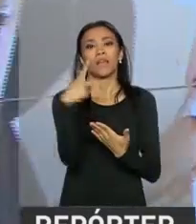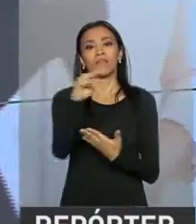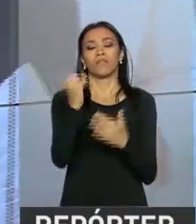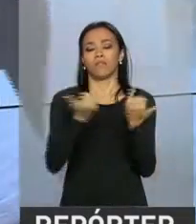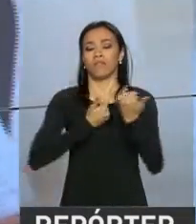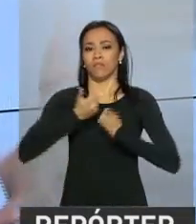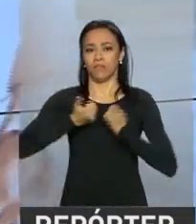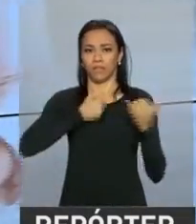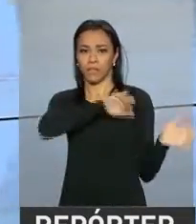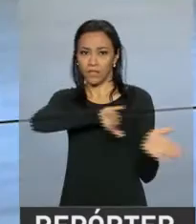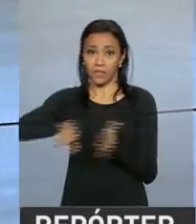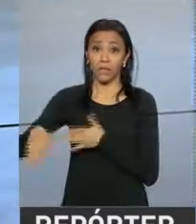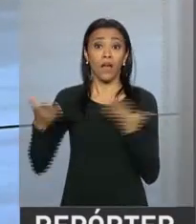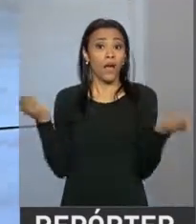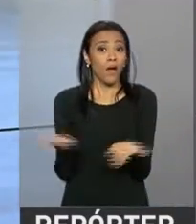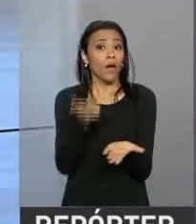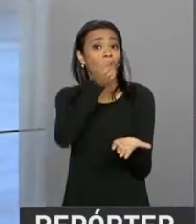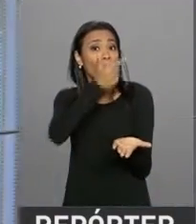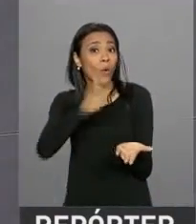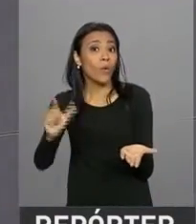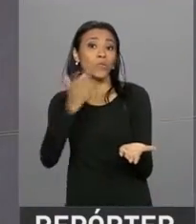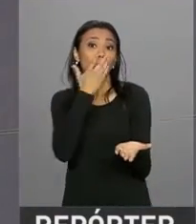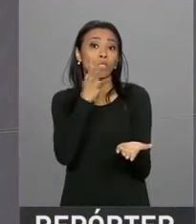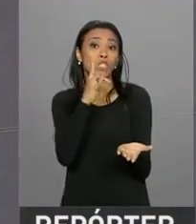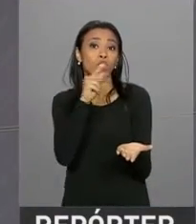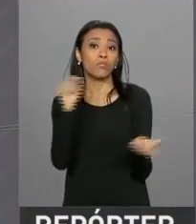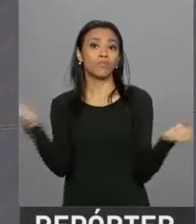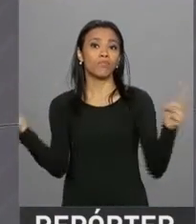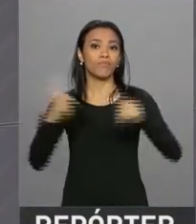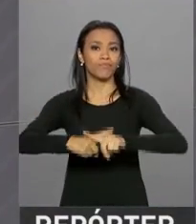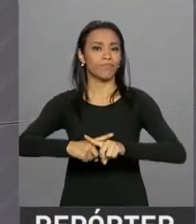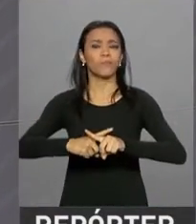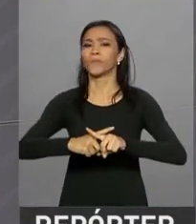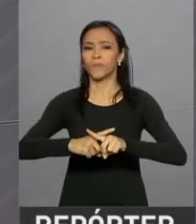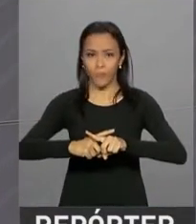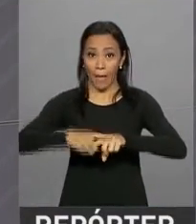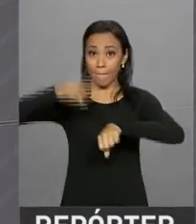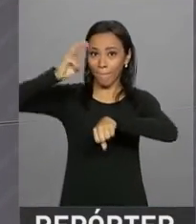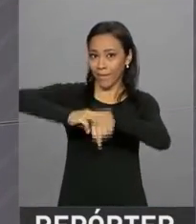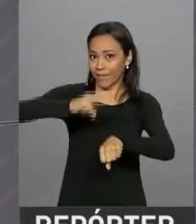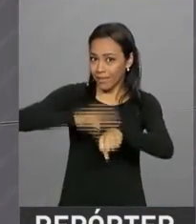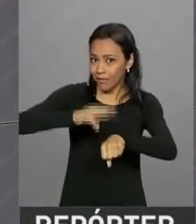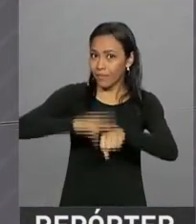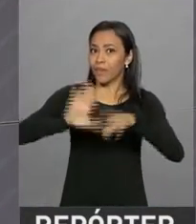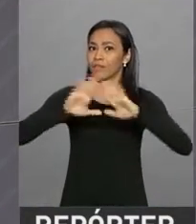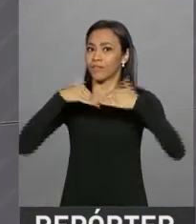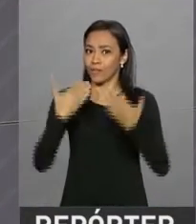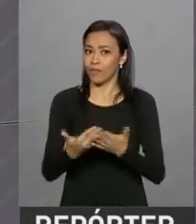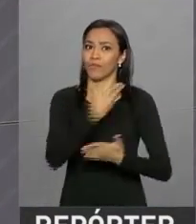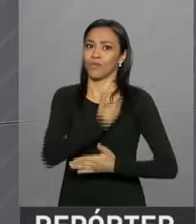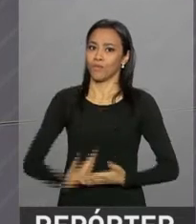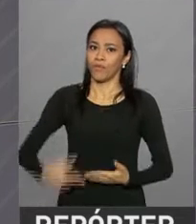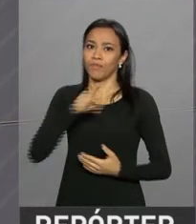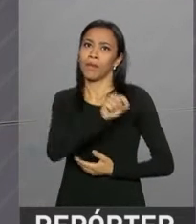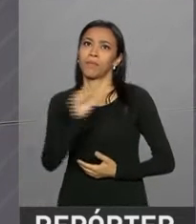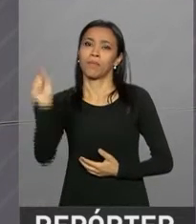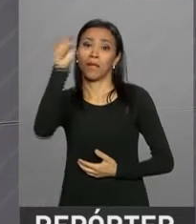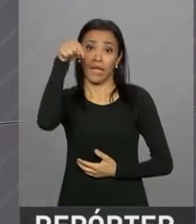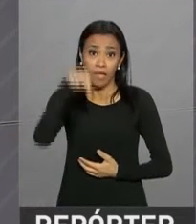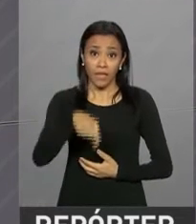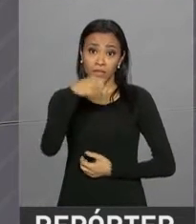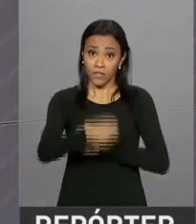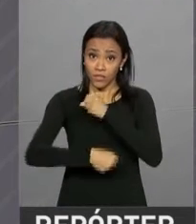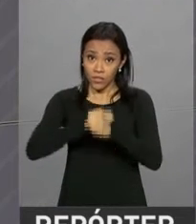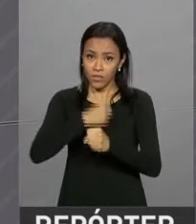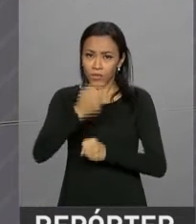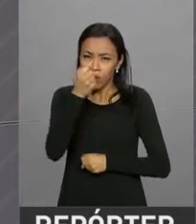vamos falar agora de um outro tipo de competição a olimpíada de matemática das escolas públicas que neste ano teve